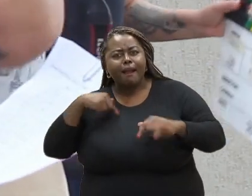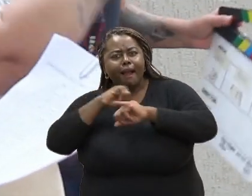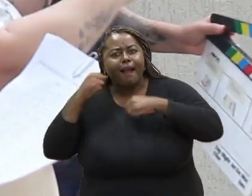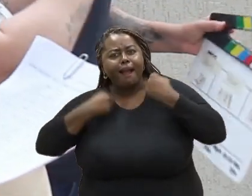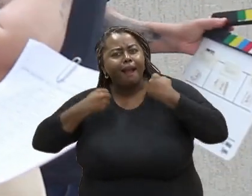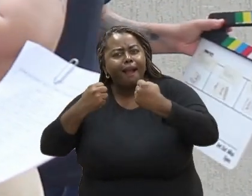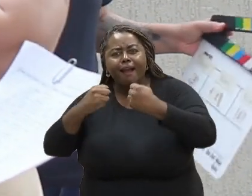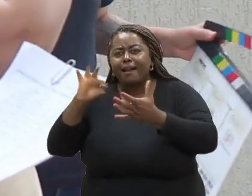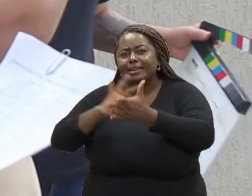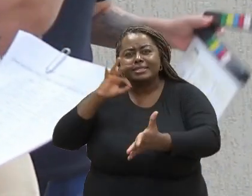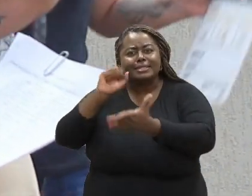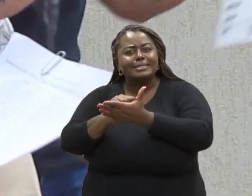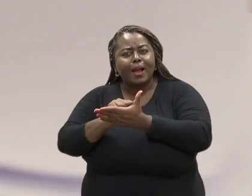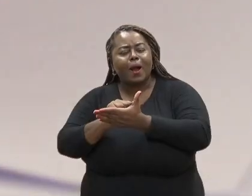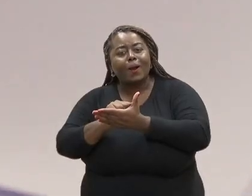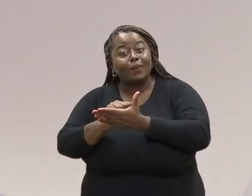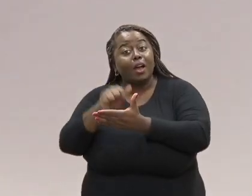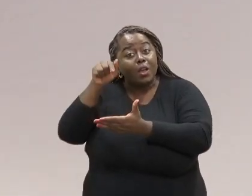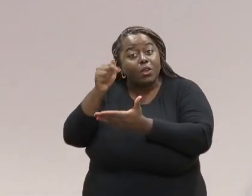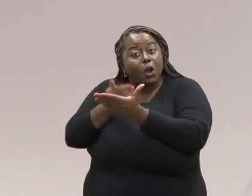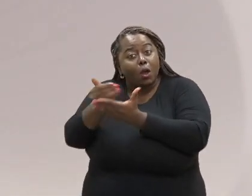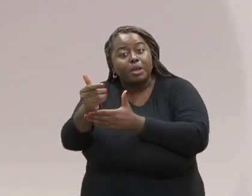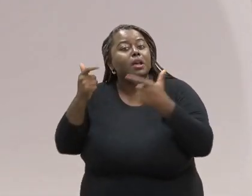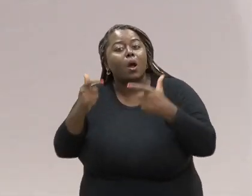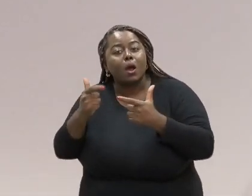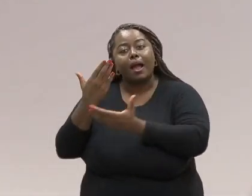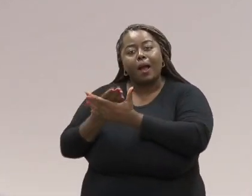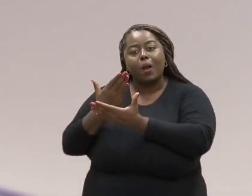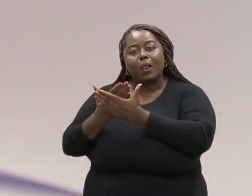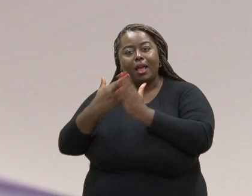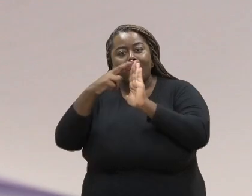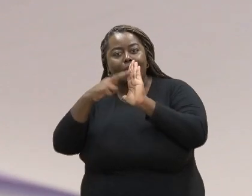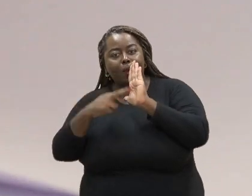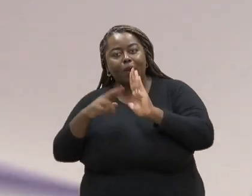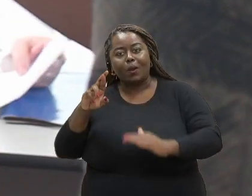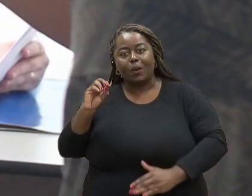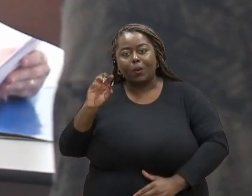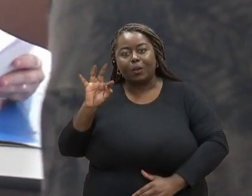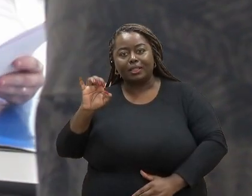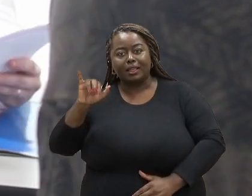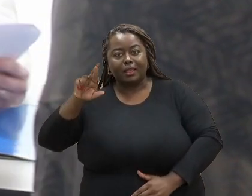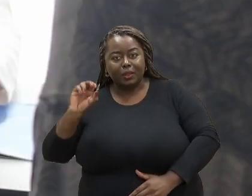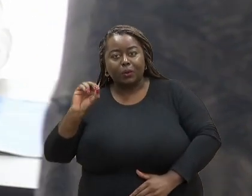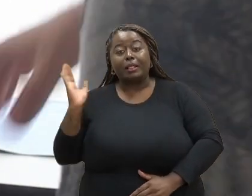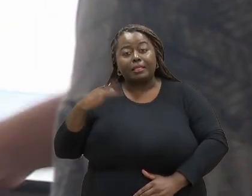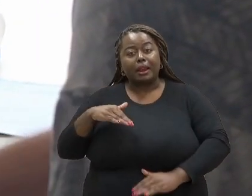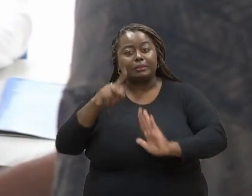a inscrição. Tudo começa mesmo nas aulas de roteiro, né? A gente traz um projeto, a gente coloca na